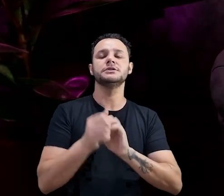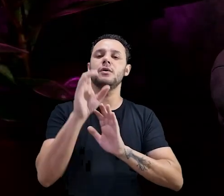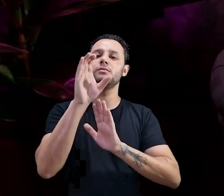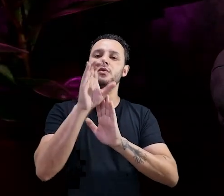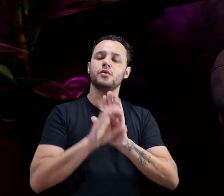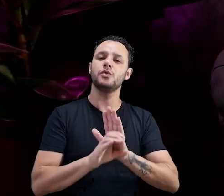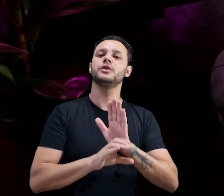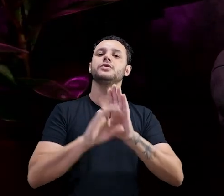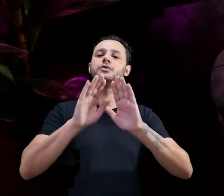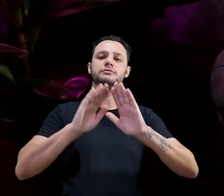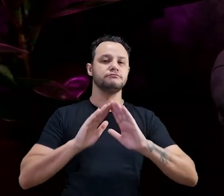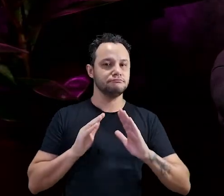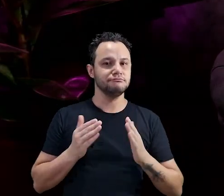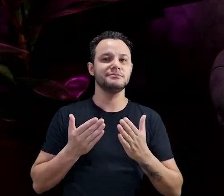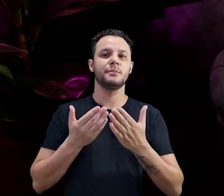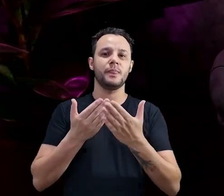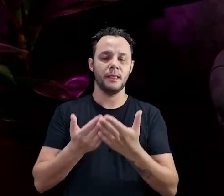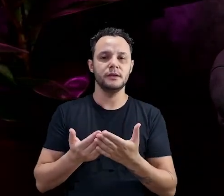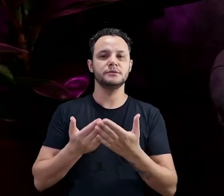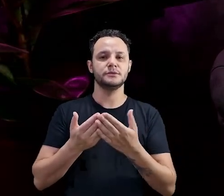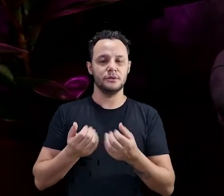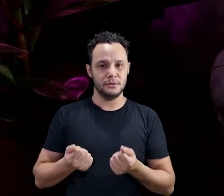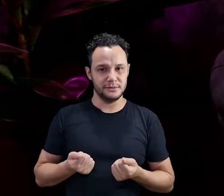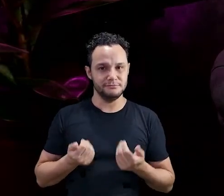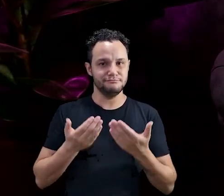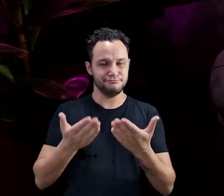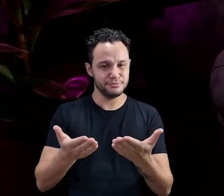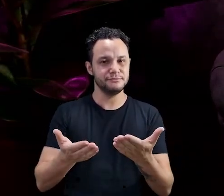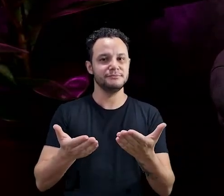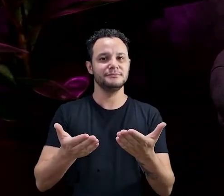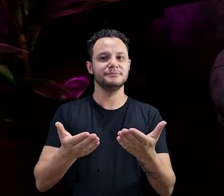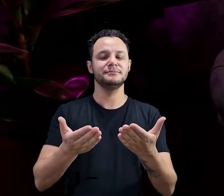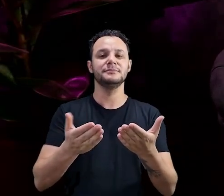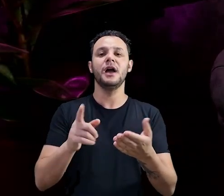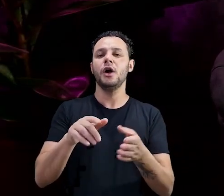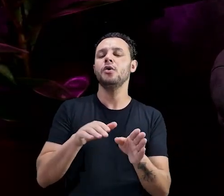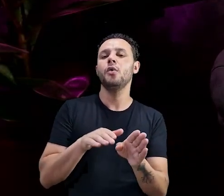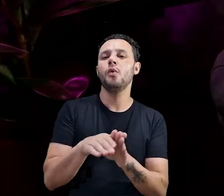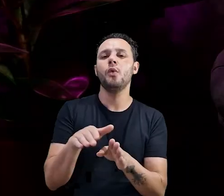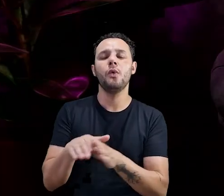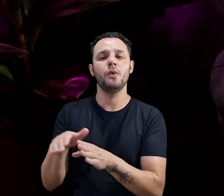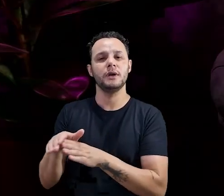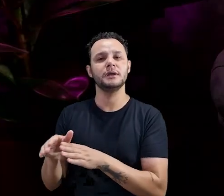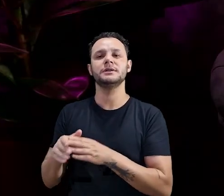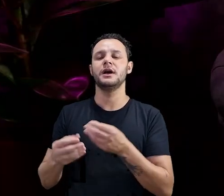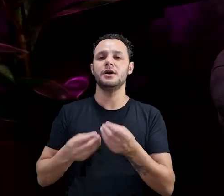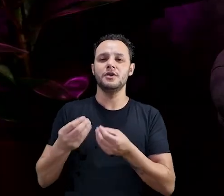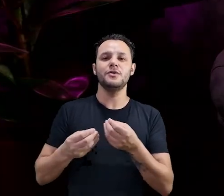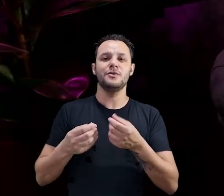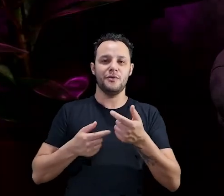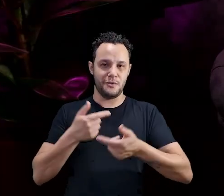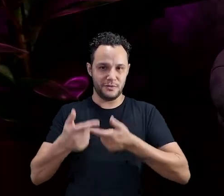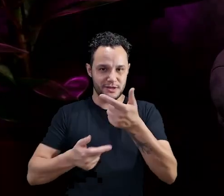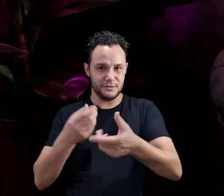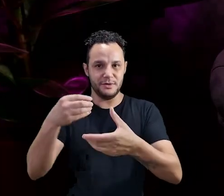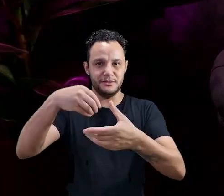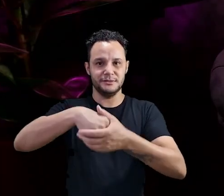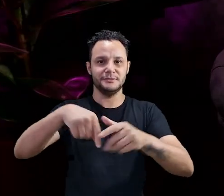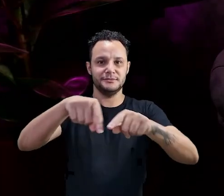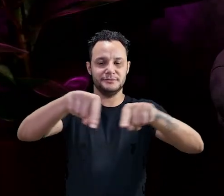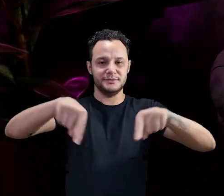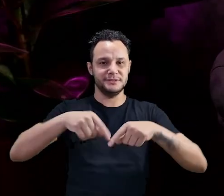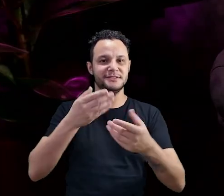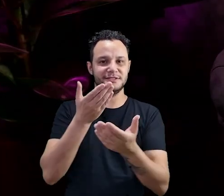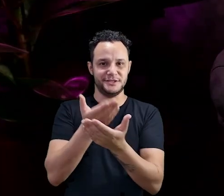adaptação curricular, currículo entendido aqui no sentido mais amplo possível, né? Para orientar como é que vai ser o trabalho com